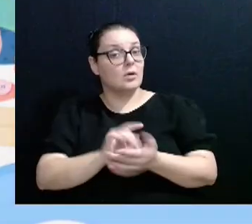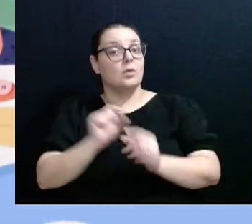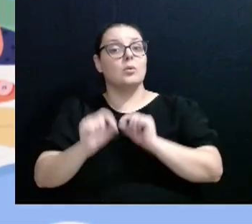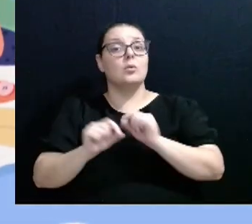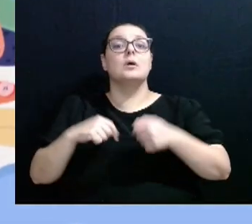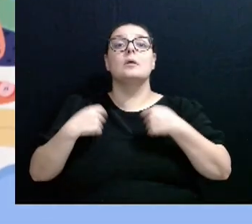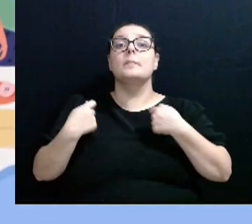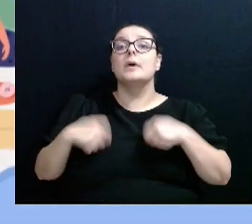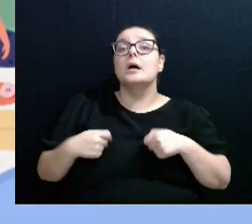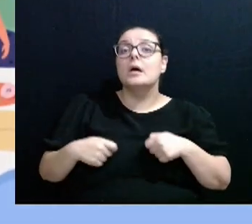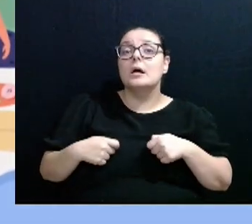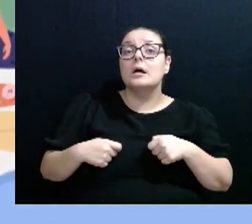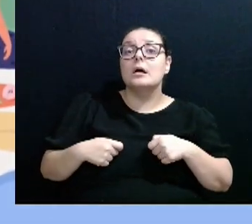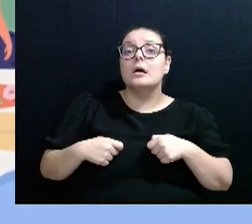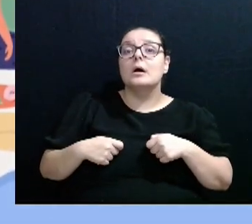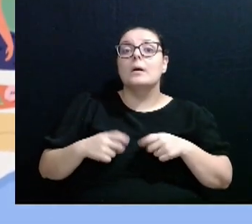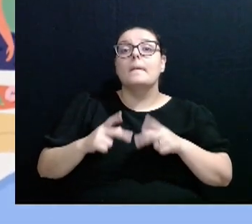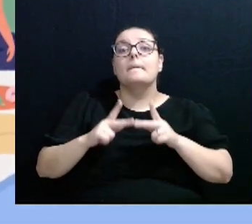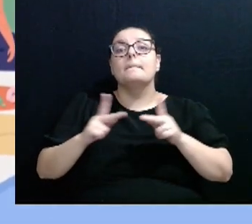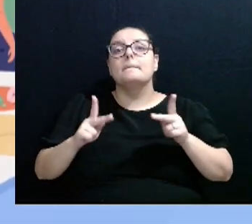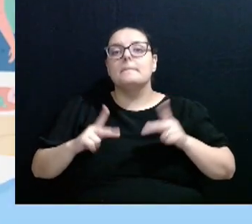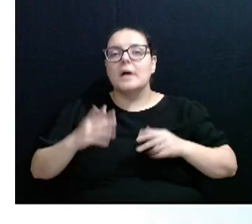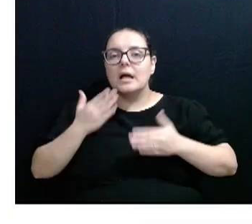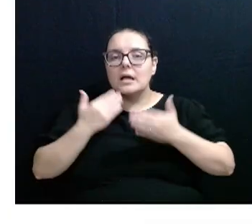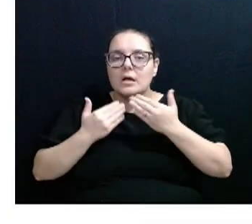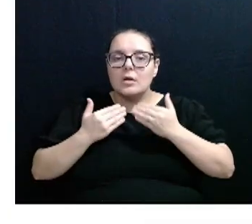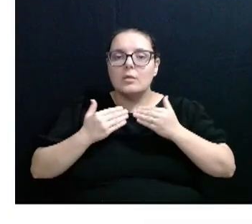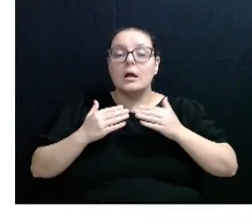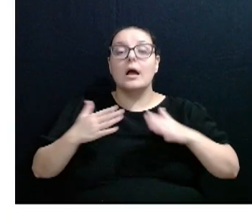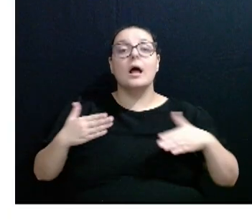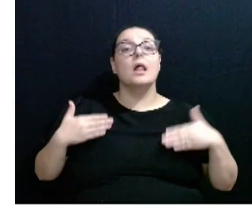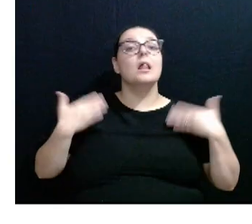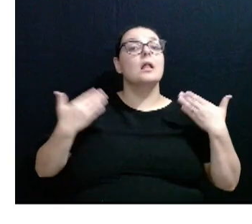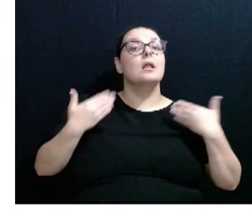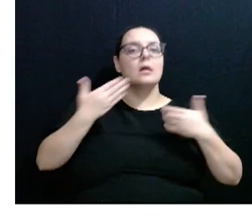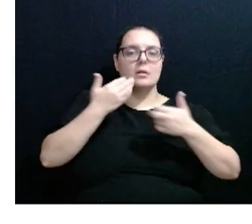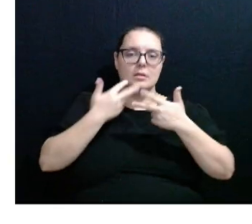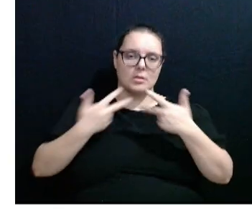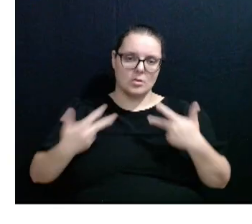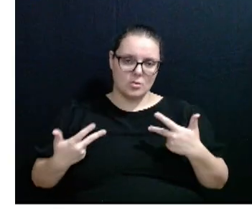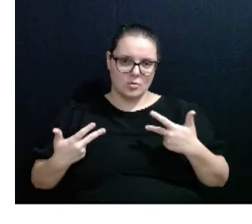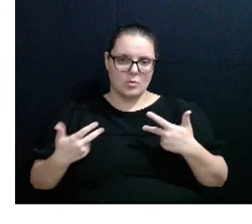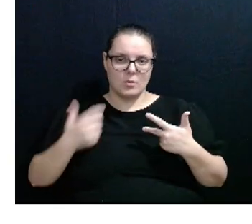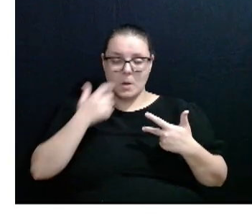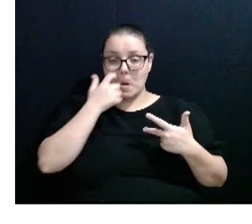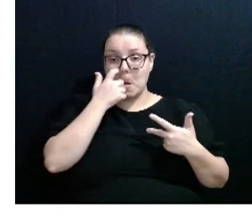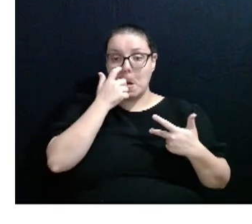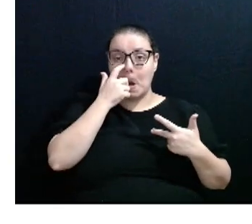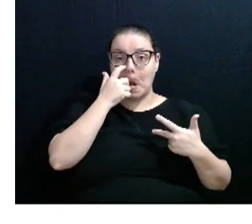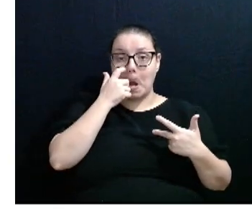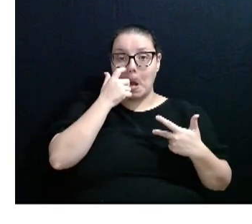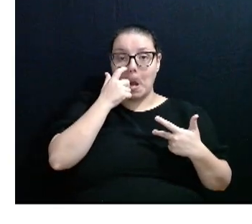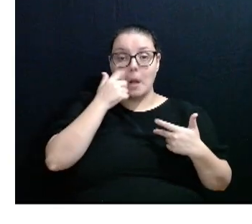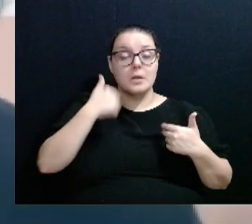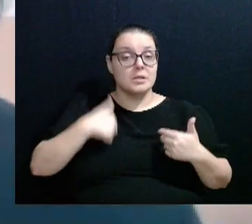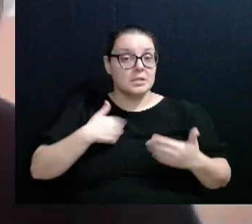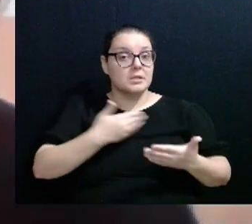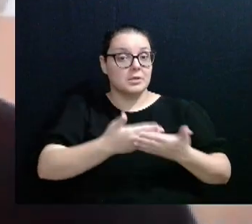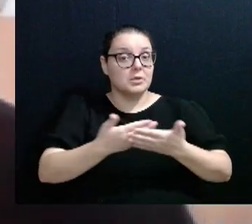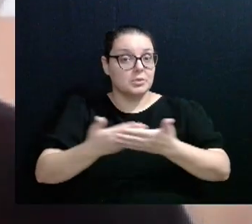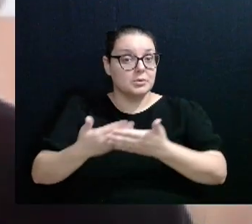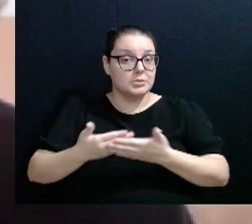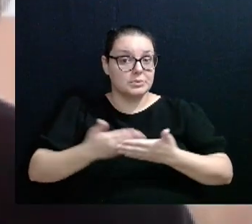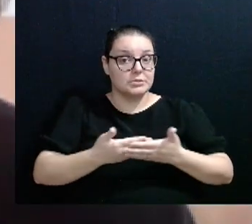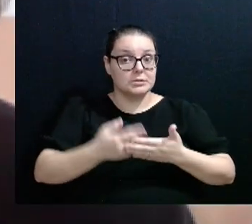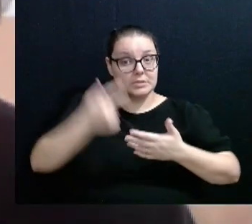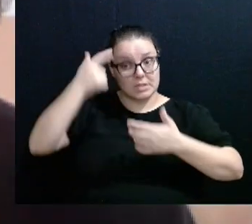de paz ao comer, alegria ao comer. E isso eu estou estudando na neurociência